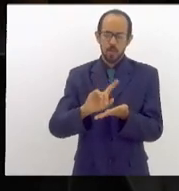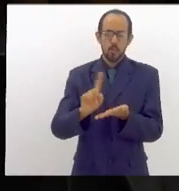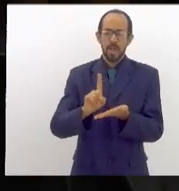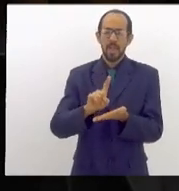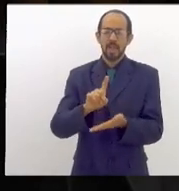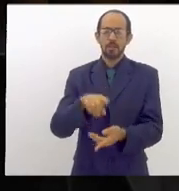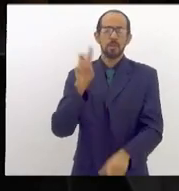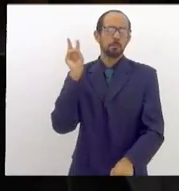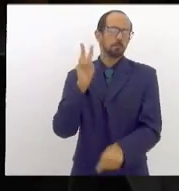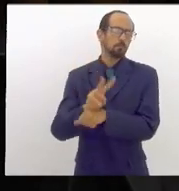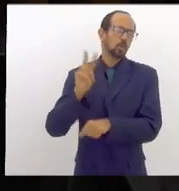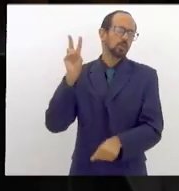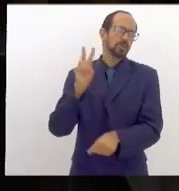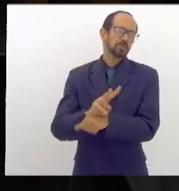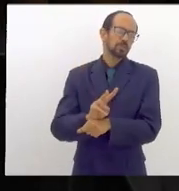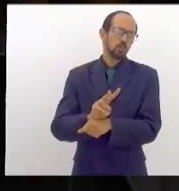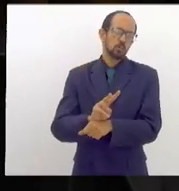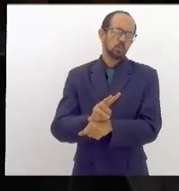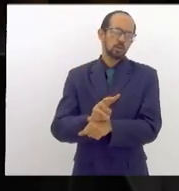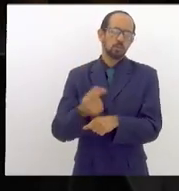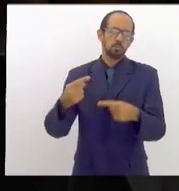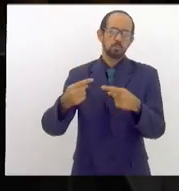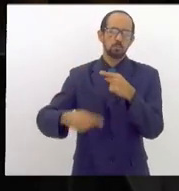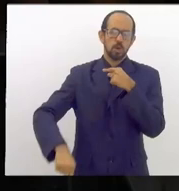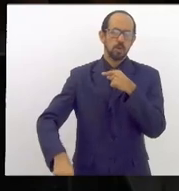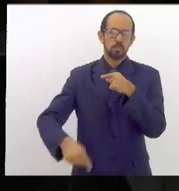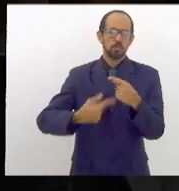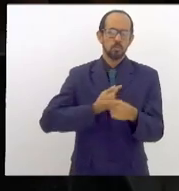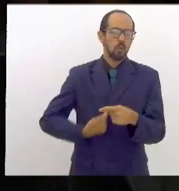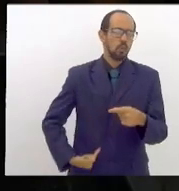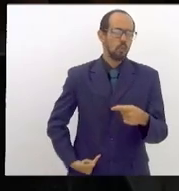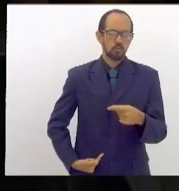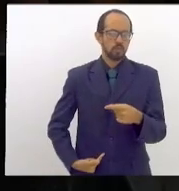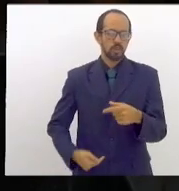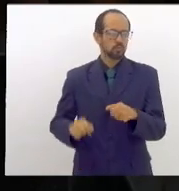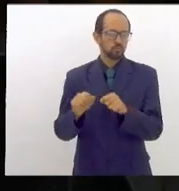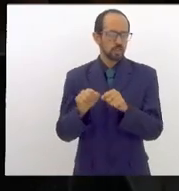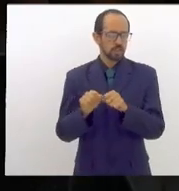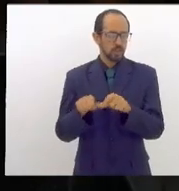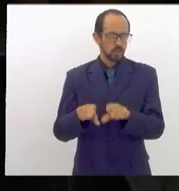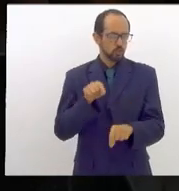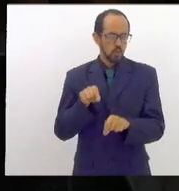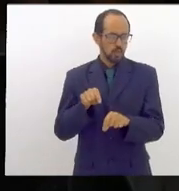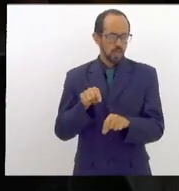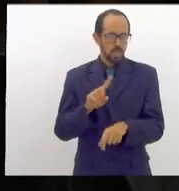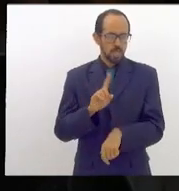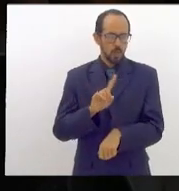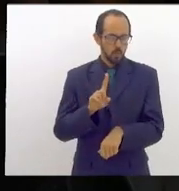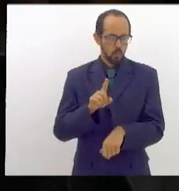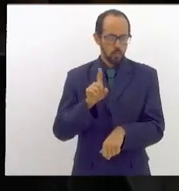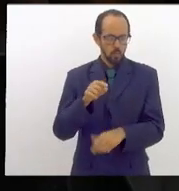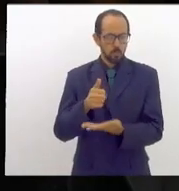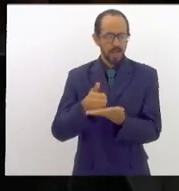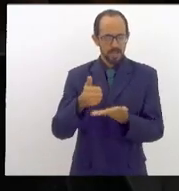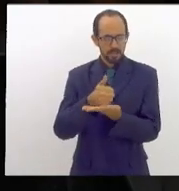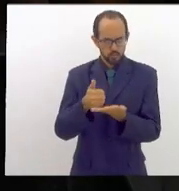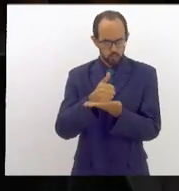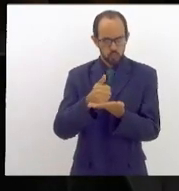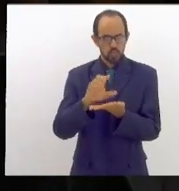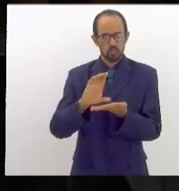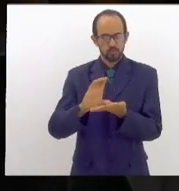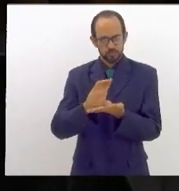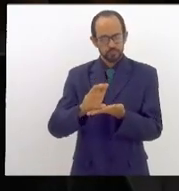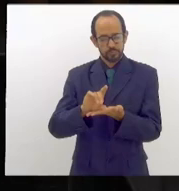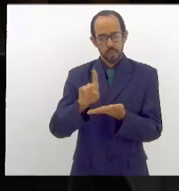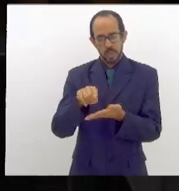quem pedem o governante de fazer suas escolhas pelo contrário o mínimo constitucional ele é um